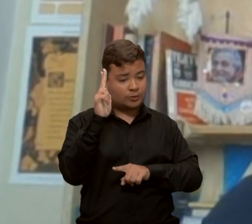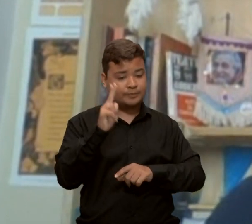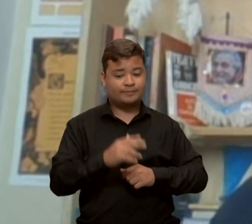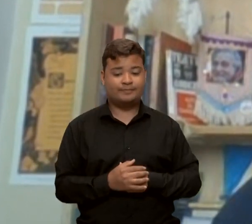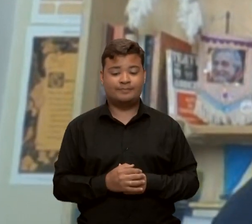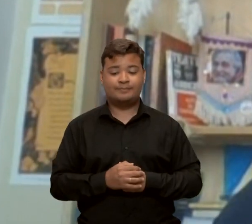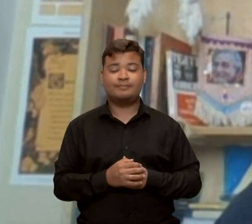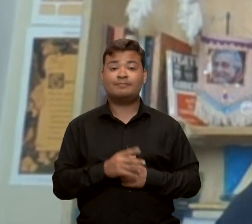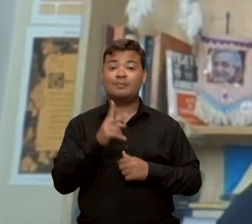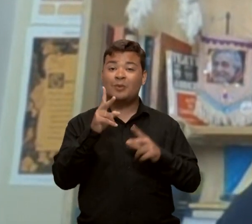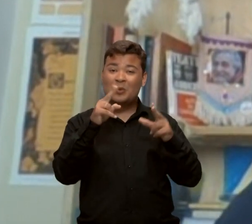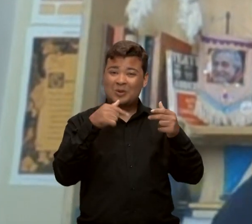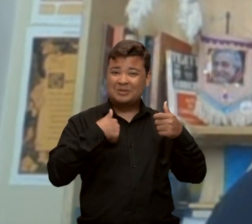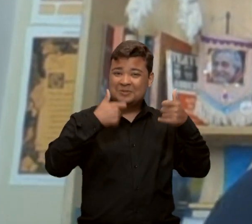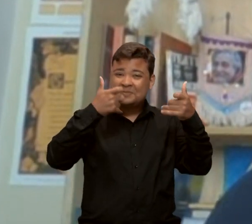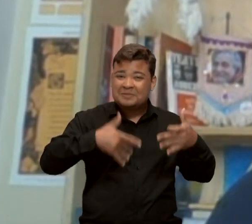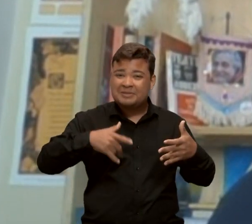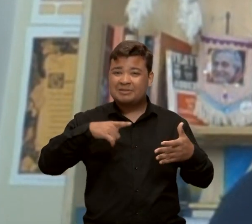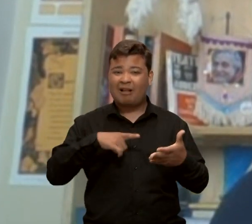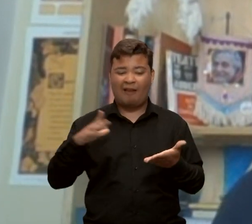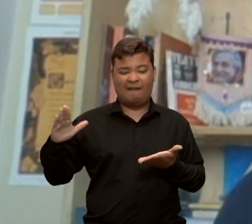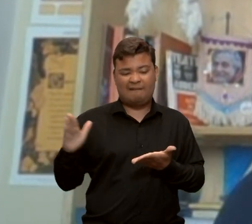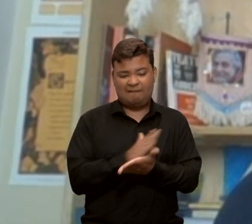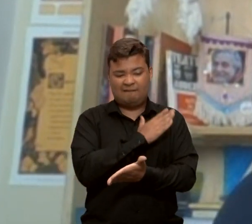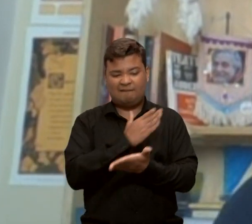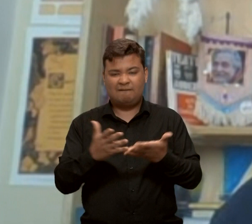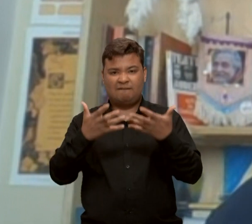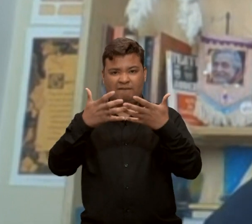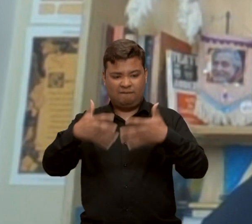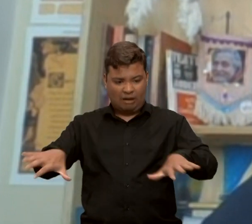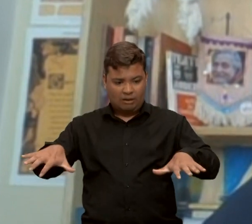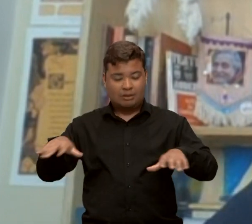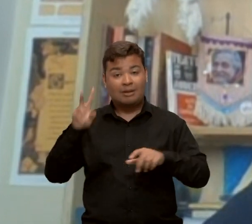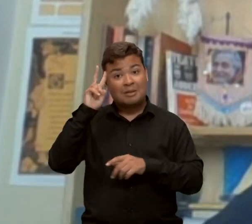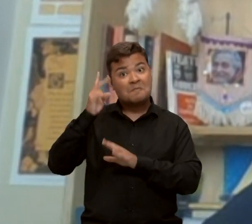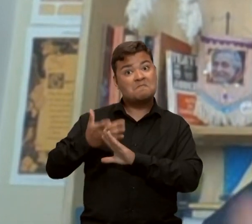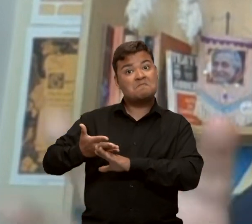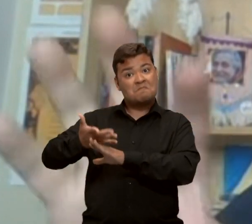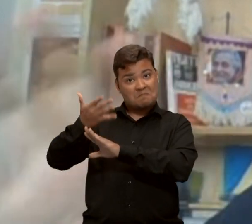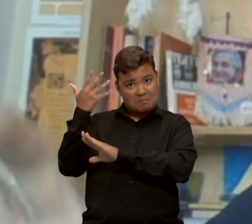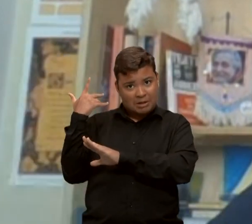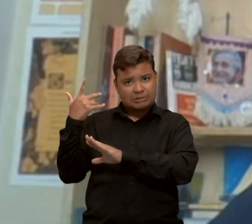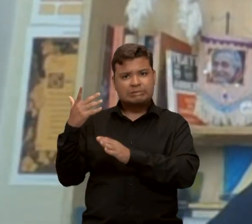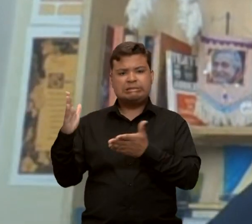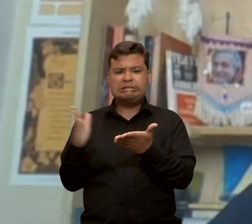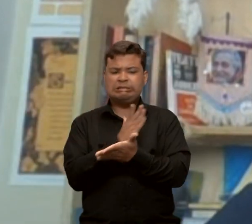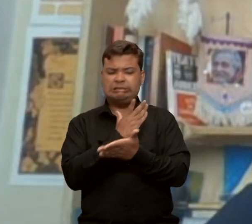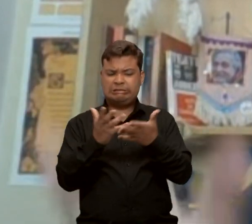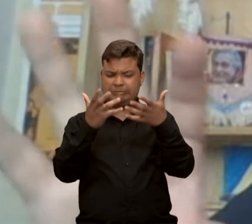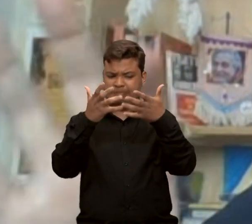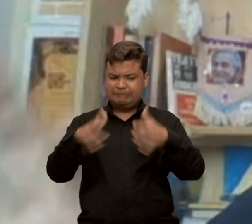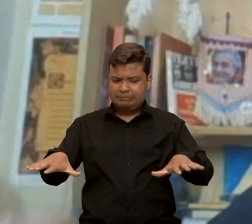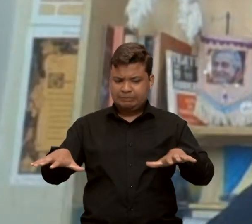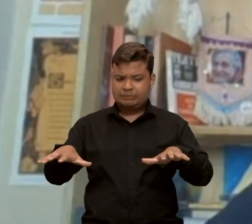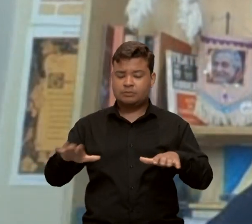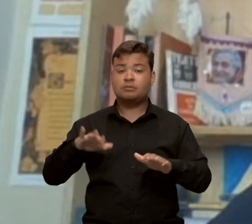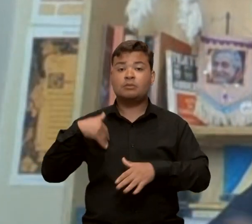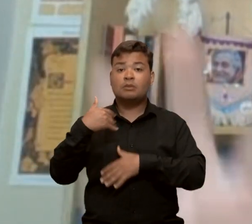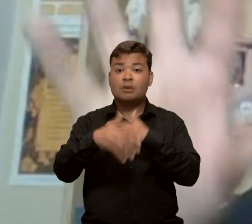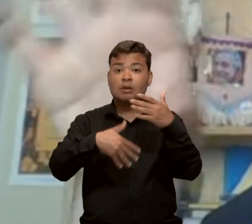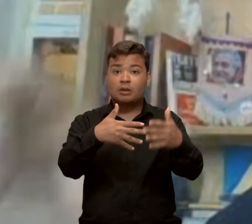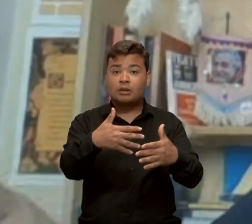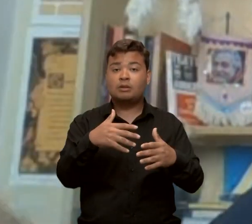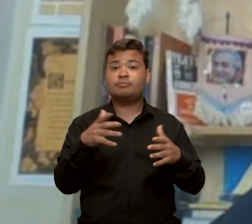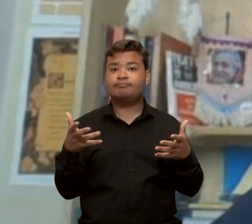fala falando da segregação, né, a gente caminhou da segregação para a integração, que são esses espaços educacionais ou